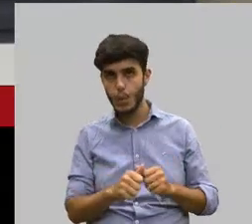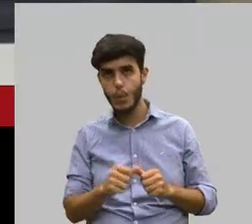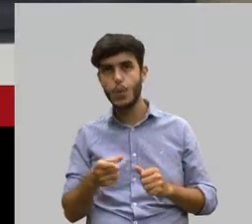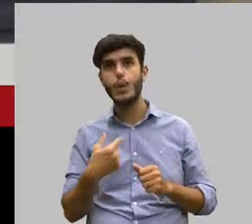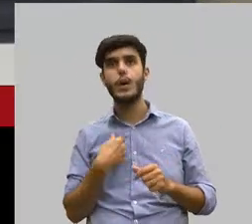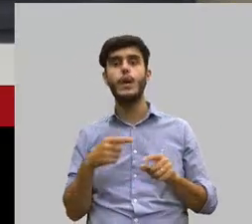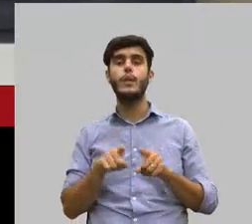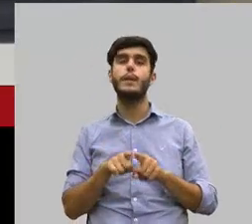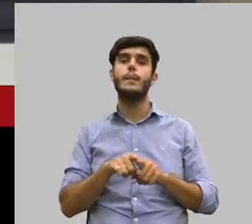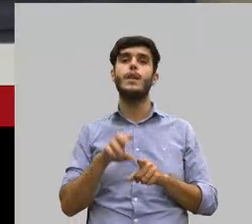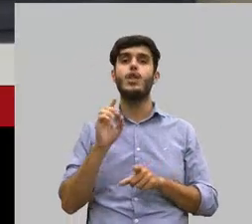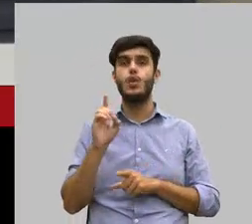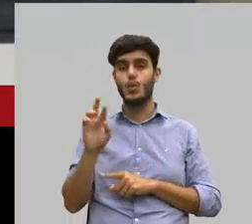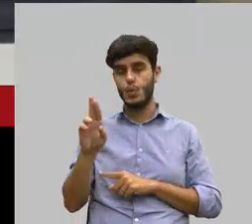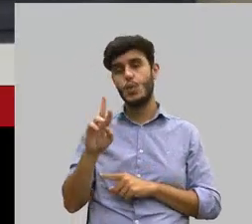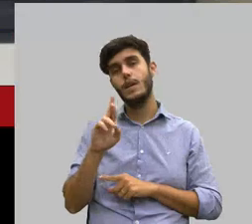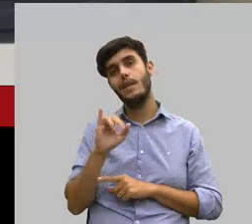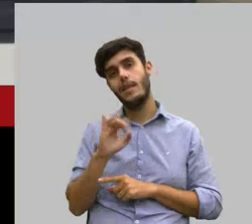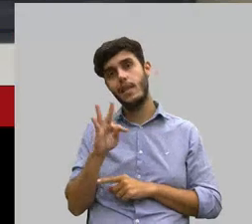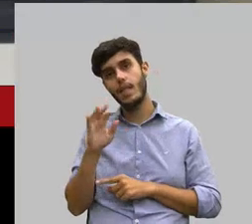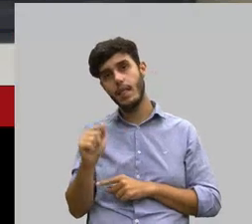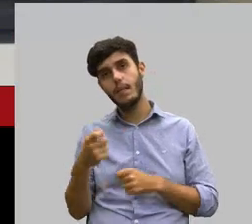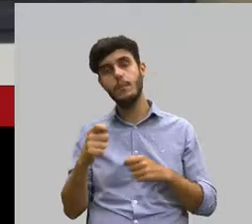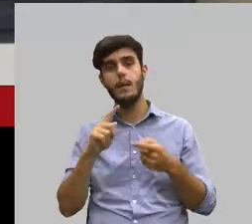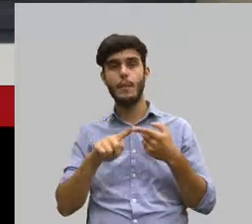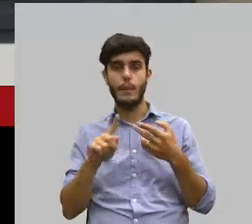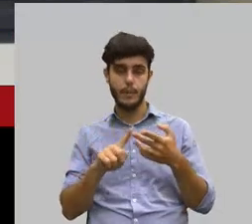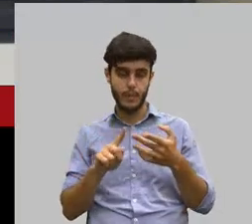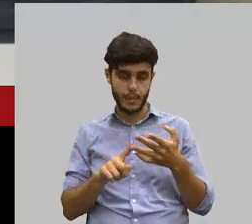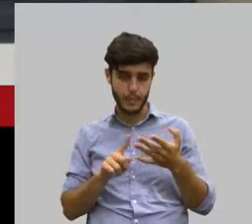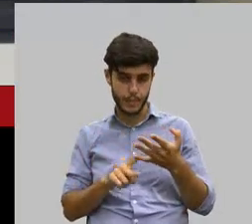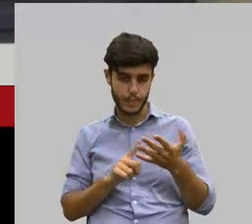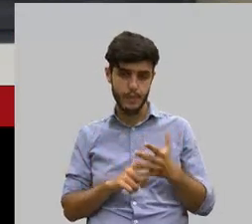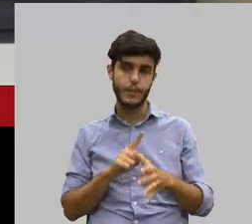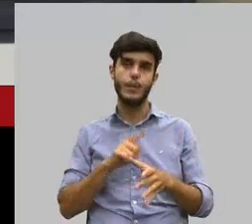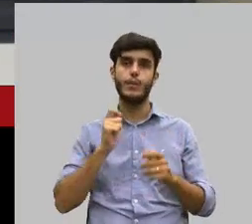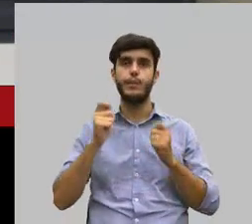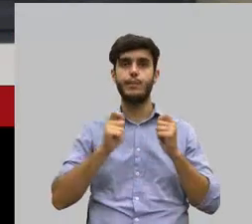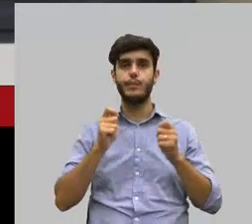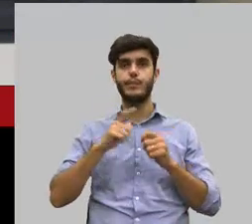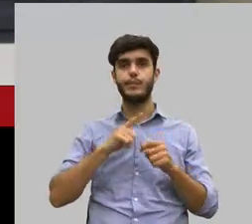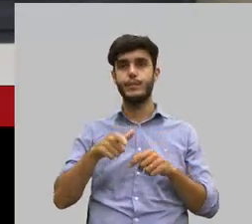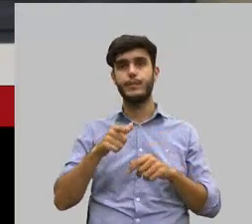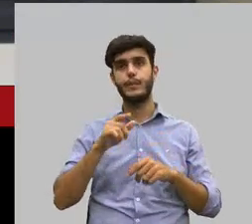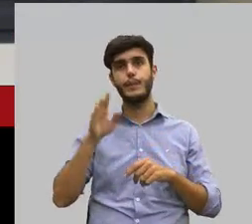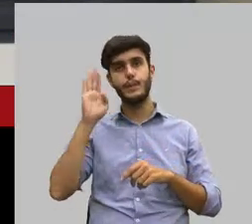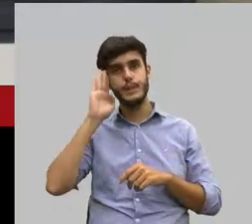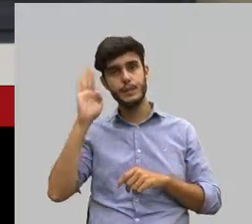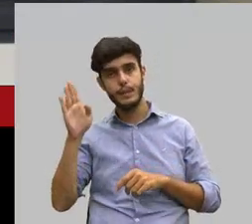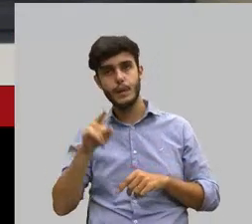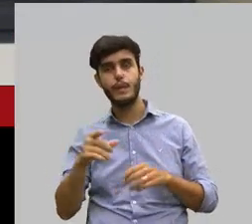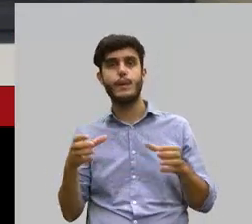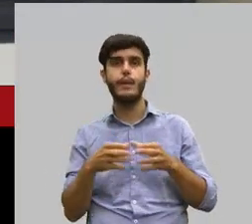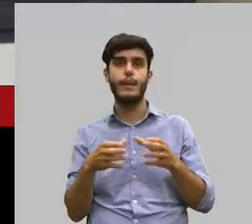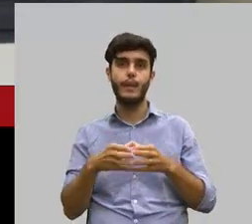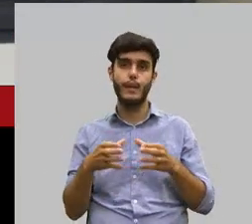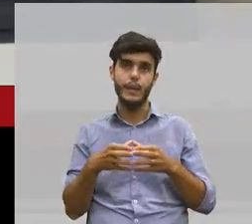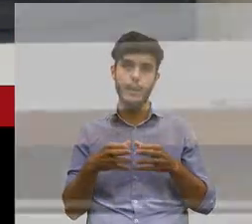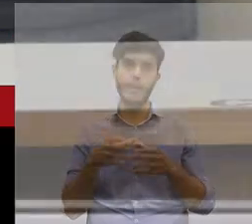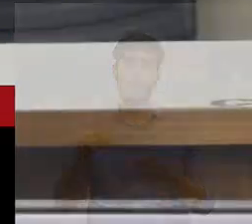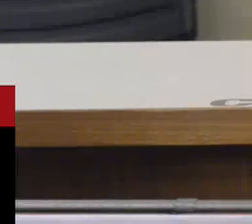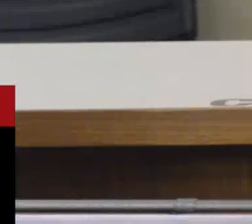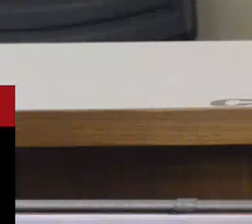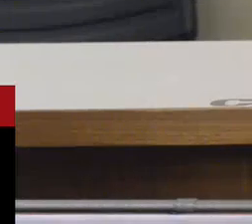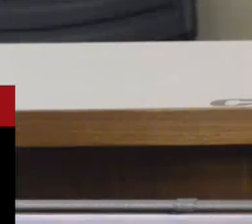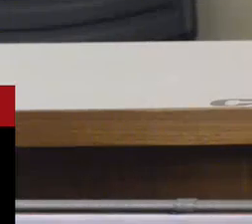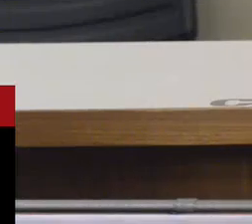Dra Rita delegamos isso aos gestores imediatos das equipes né Para que desse feita ser feita conformação